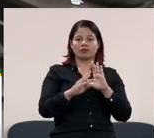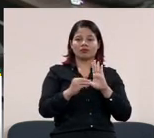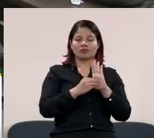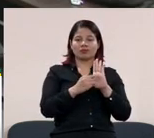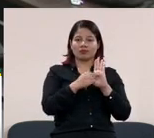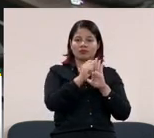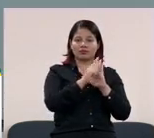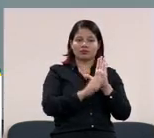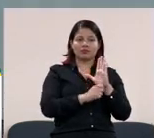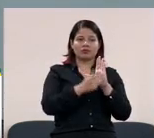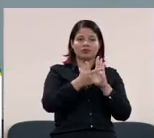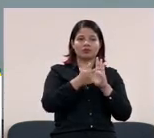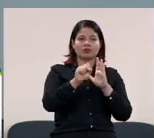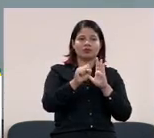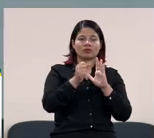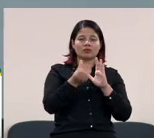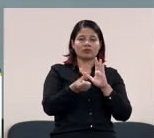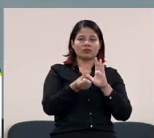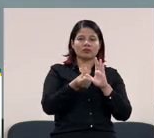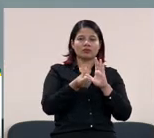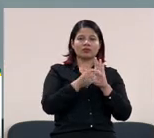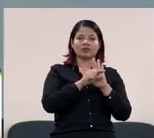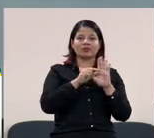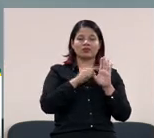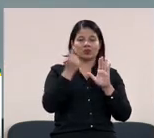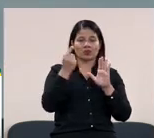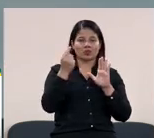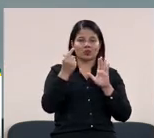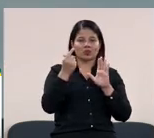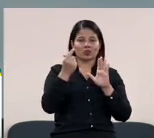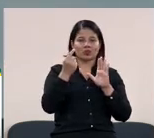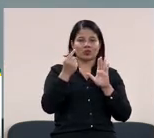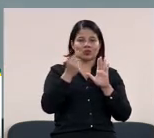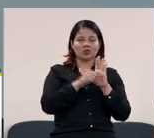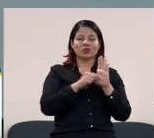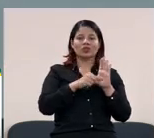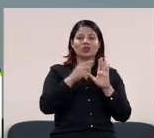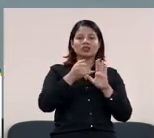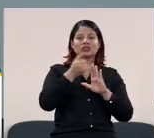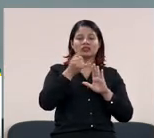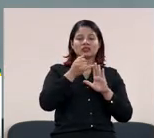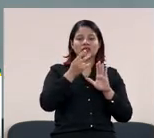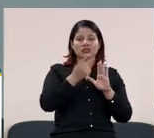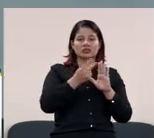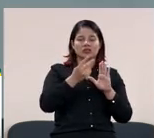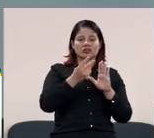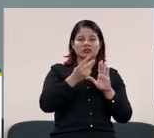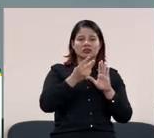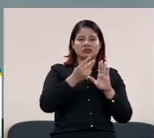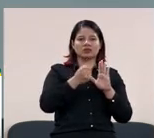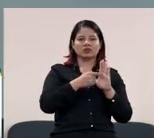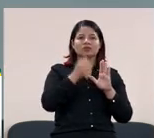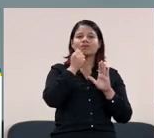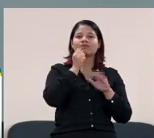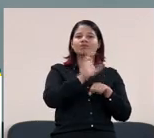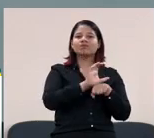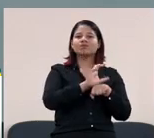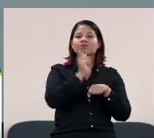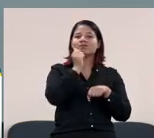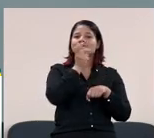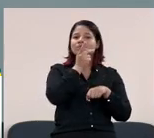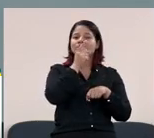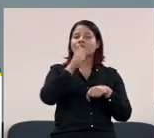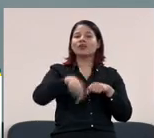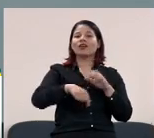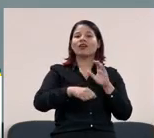artigo 286, parágrafo único, inciso 2º, da Constituição do Estado do Amapá, a linha I e da outras